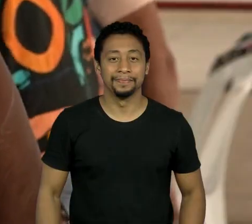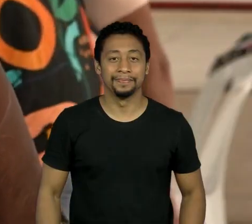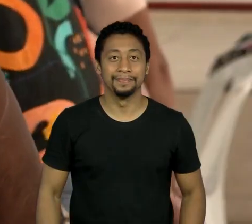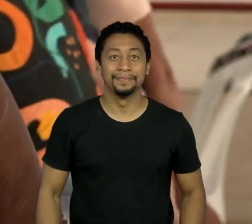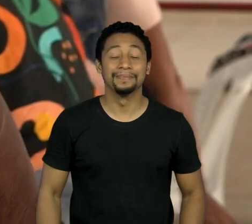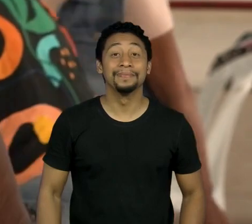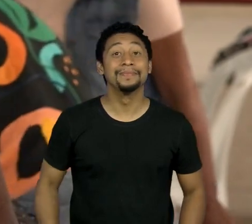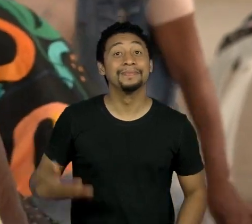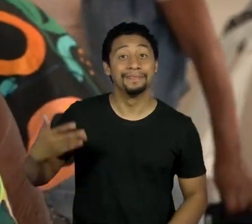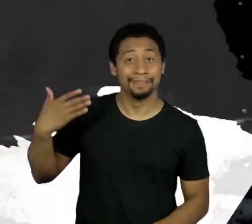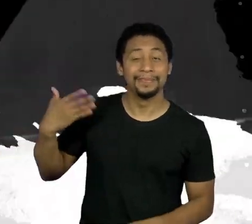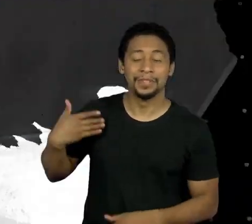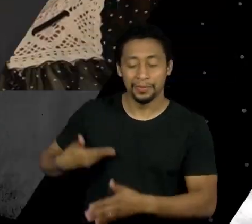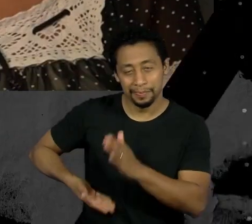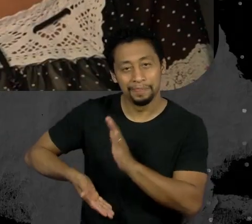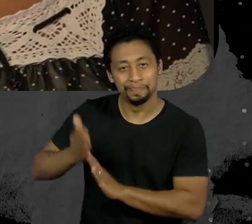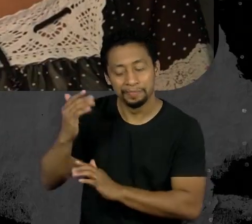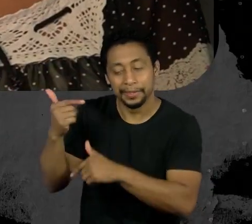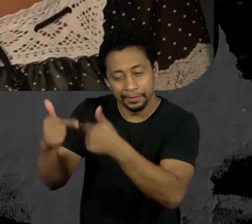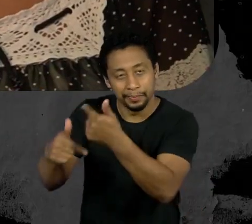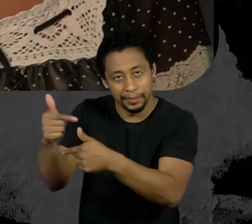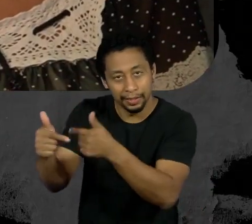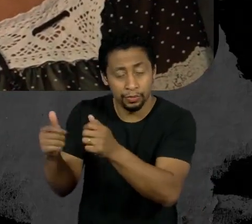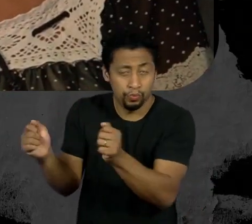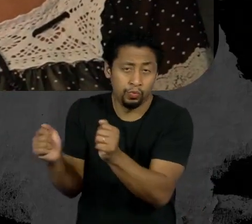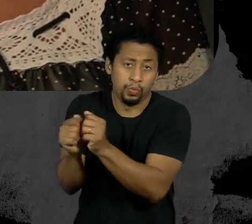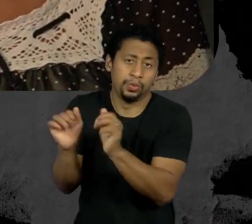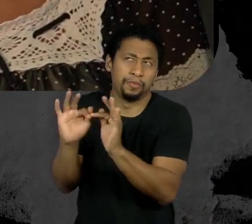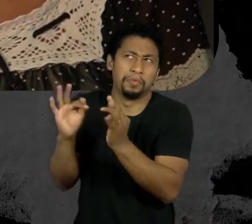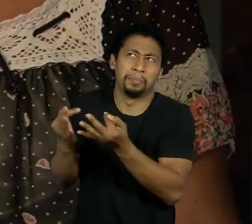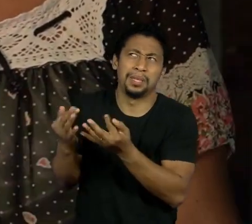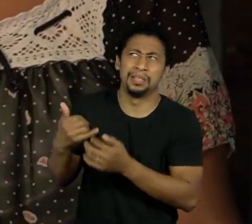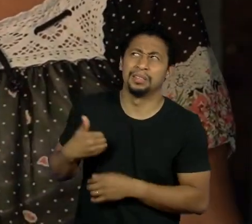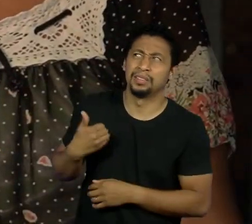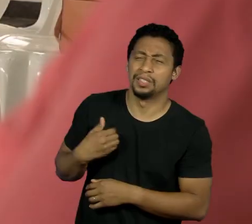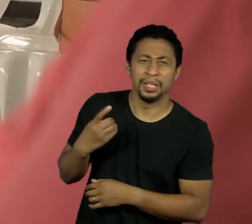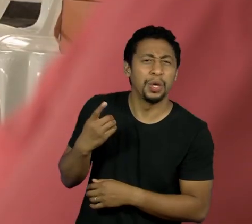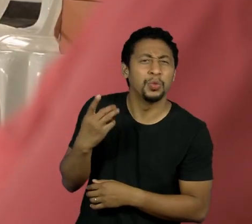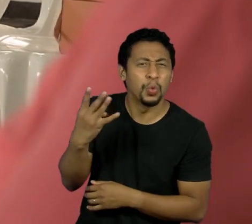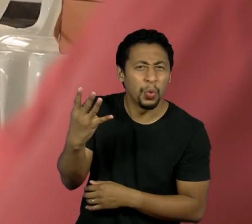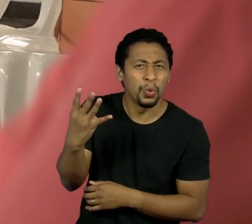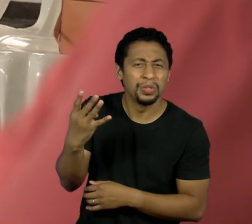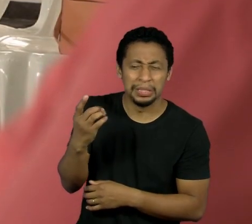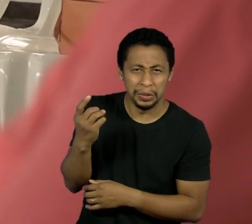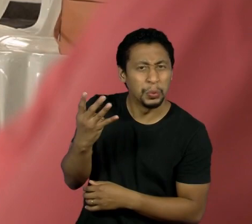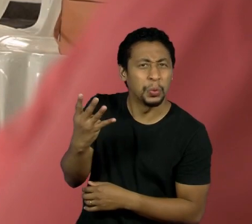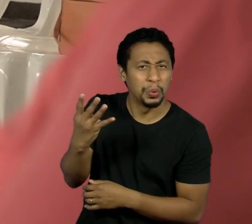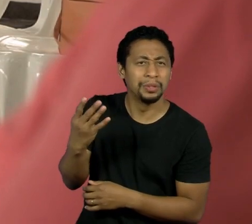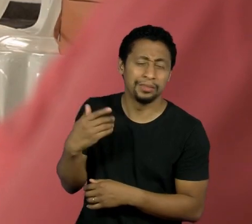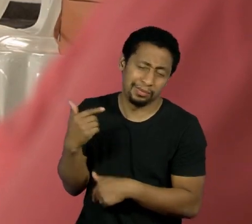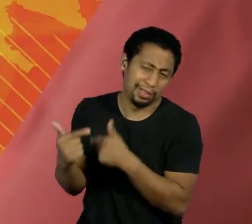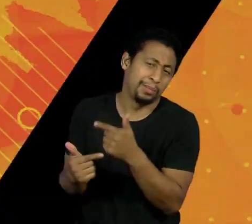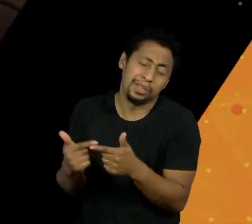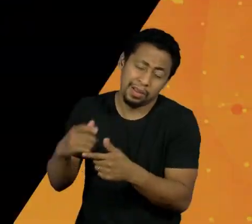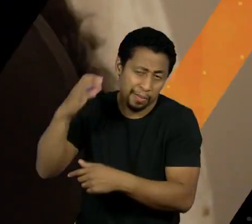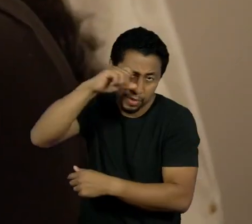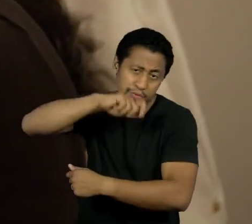Eu fui trabalhar em casa de família, eu tinha 14 anos quando eu fui trabalhar em casa de família. Já aprendi a cozinhar